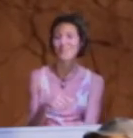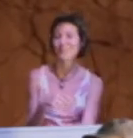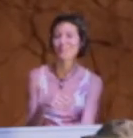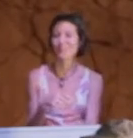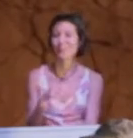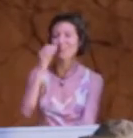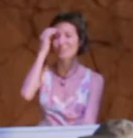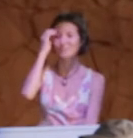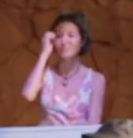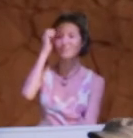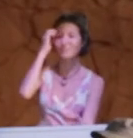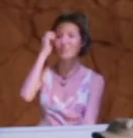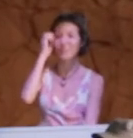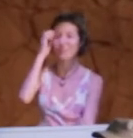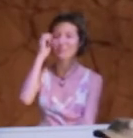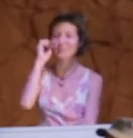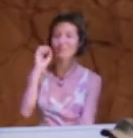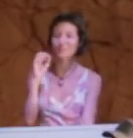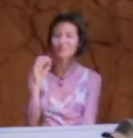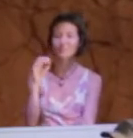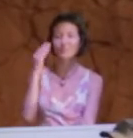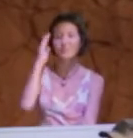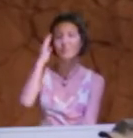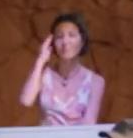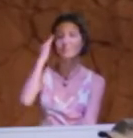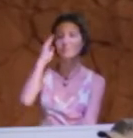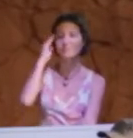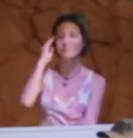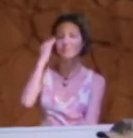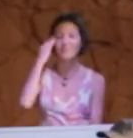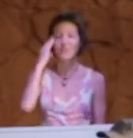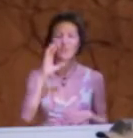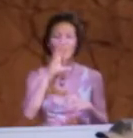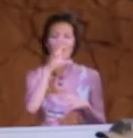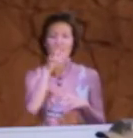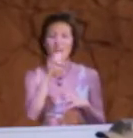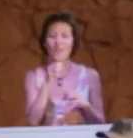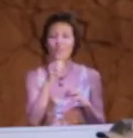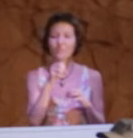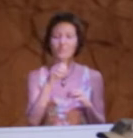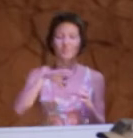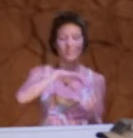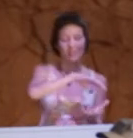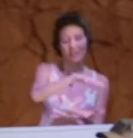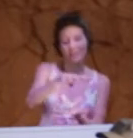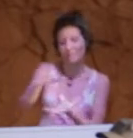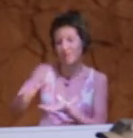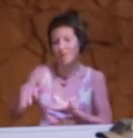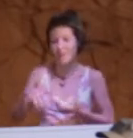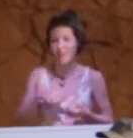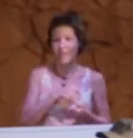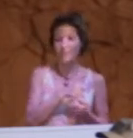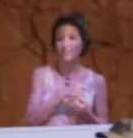começou. Aí, quando foi uma hora que ele viu que a onça estava toda amarrada no pau, disse,